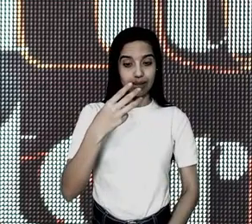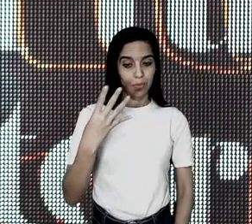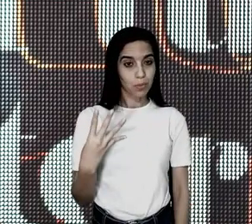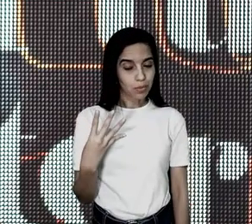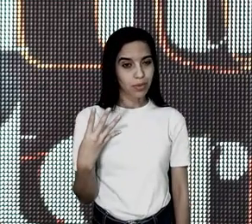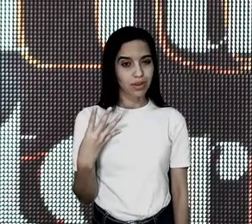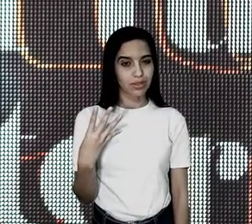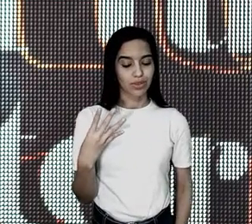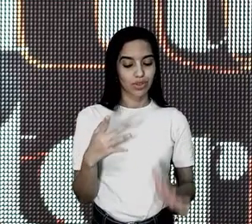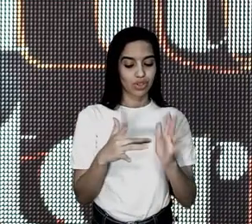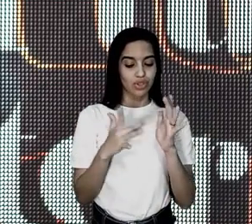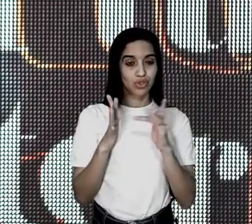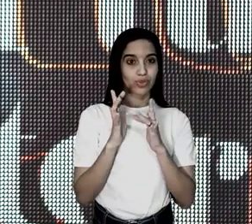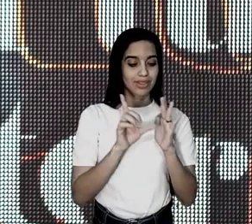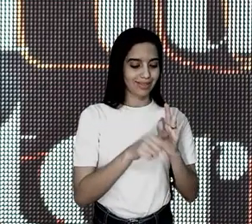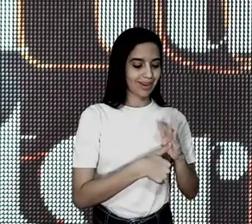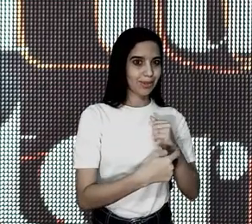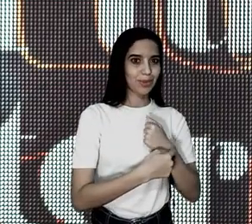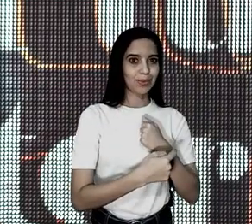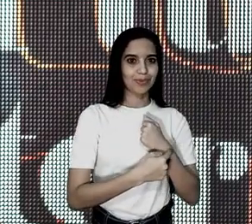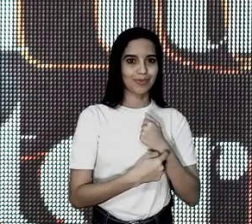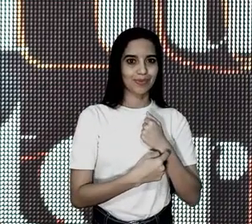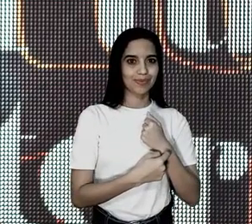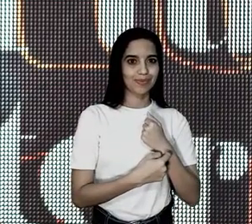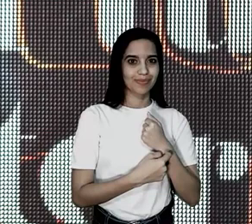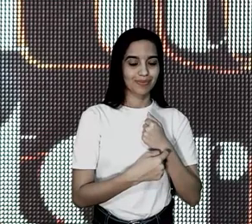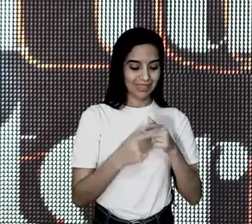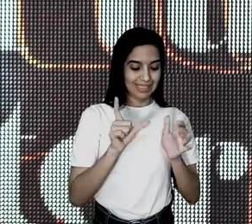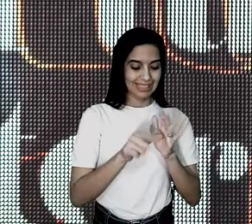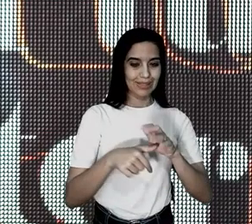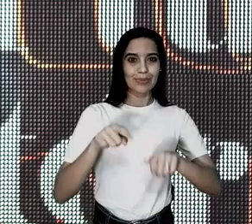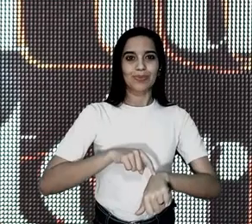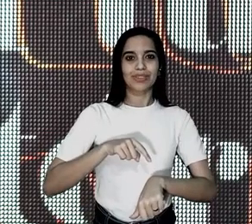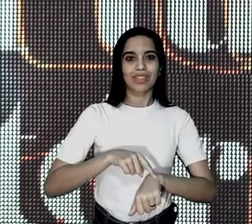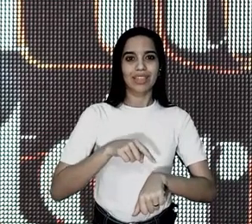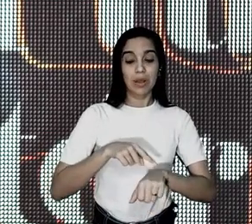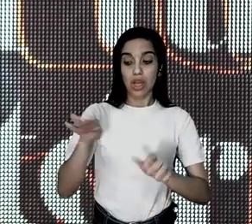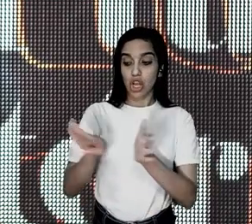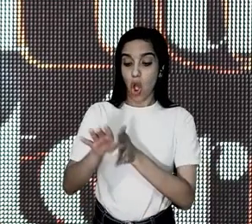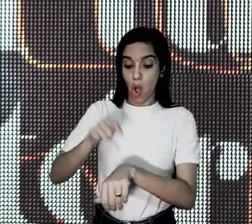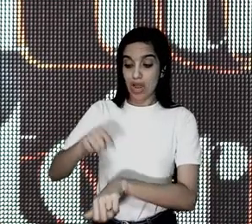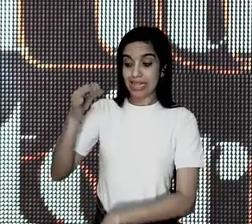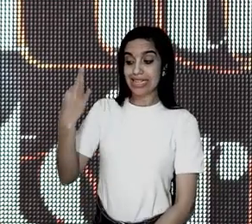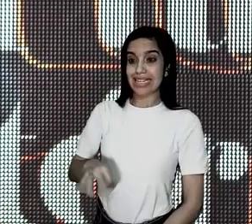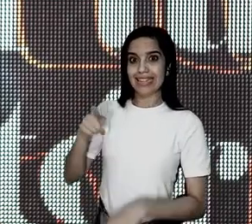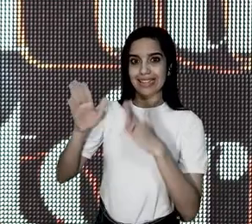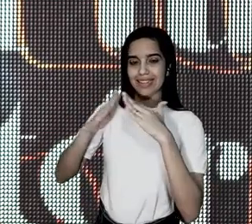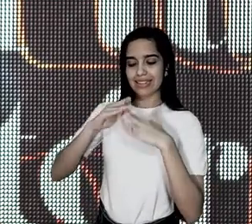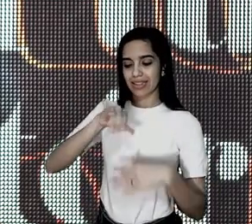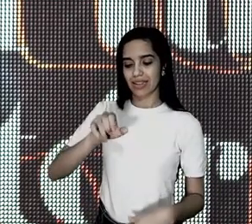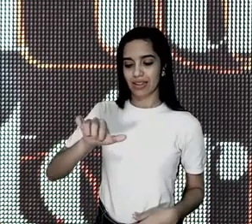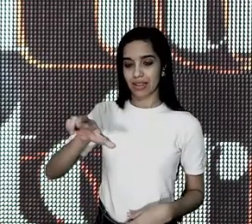34. Jesus se atrasou. Ele perdeu o timing de chegar na hora certa